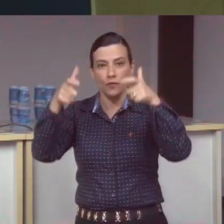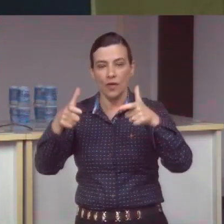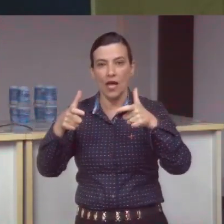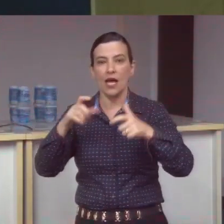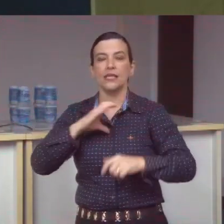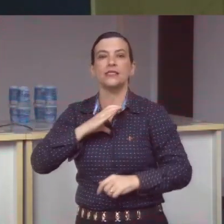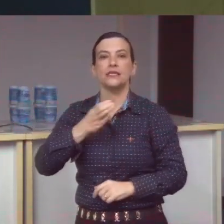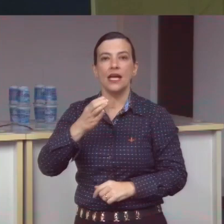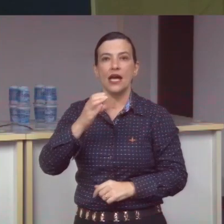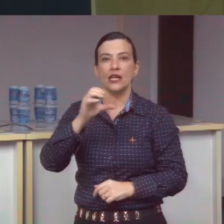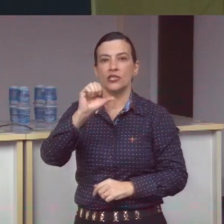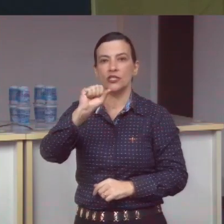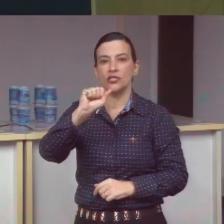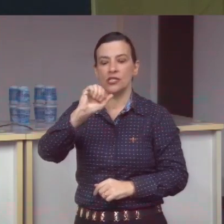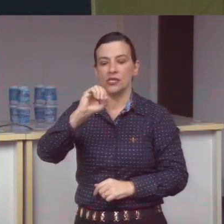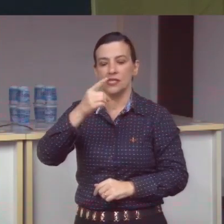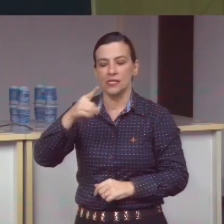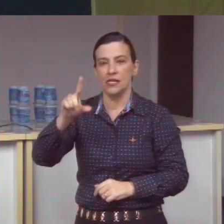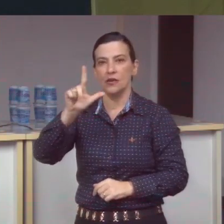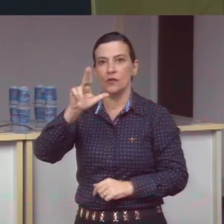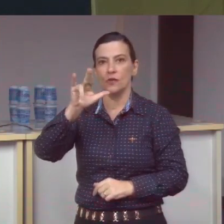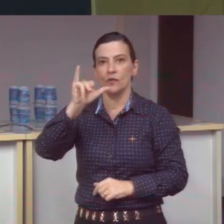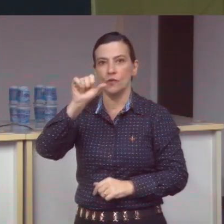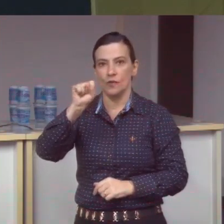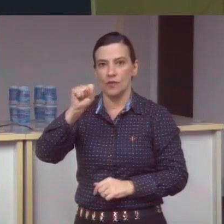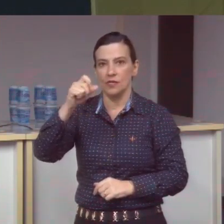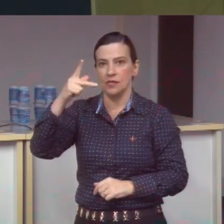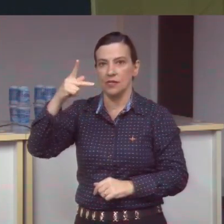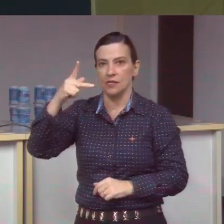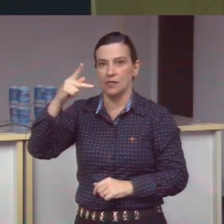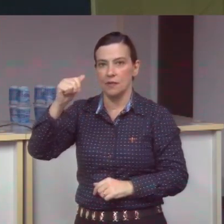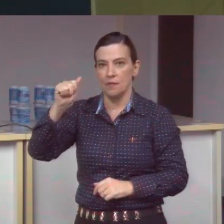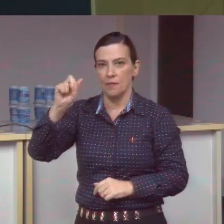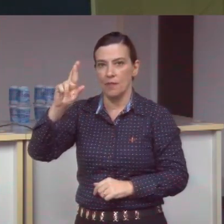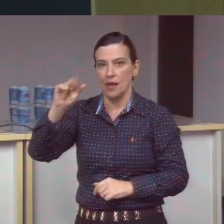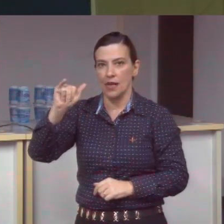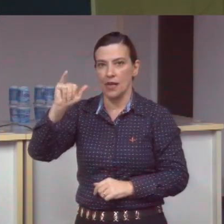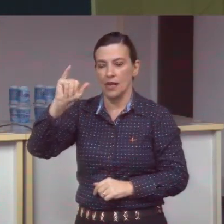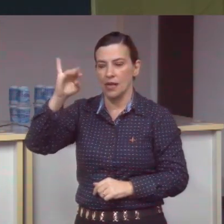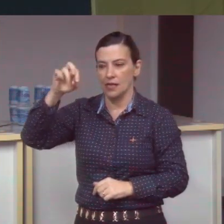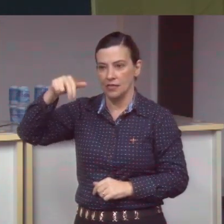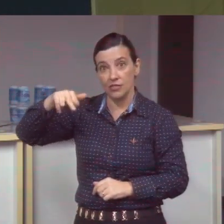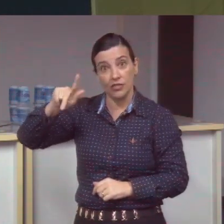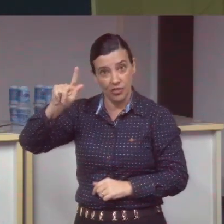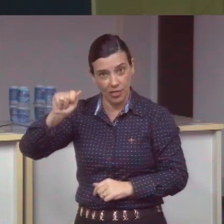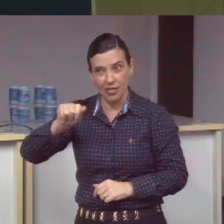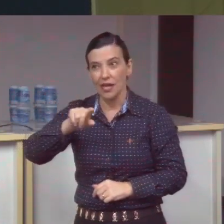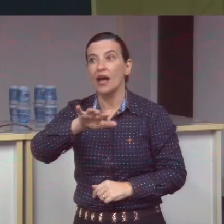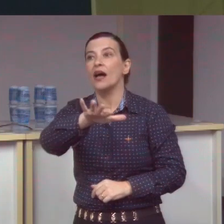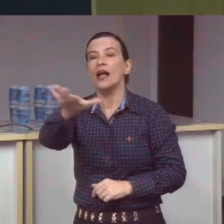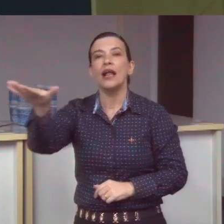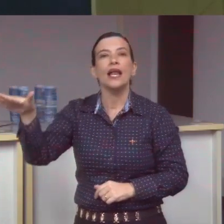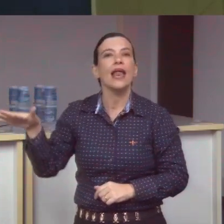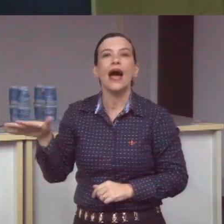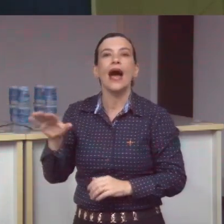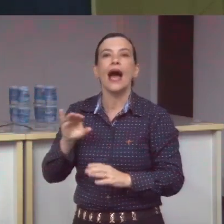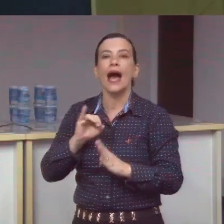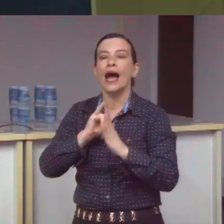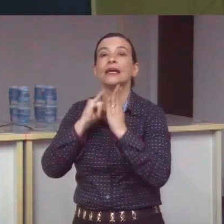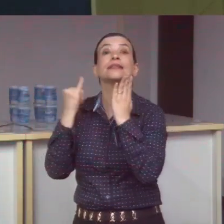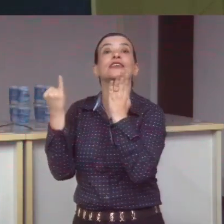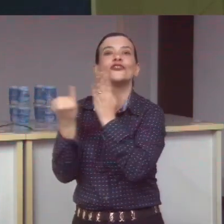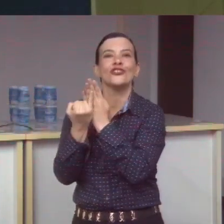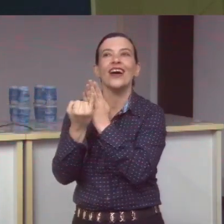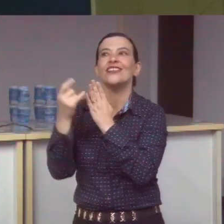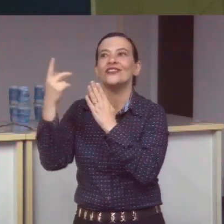uma grande fonte de renda, razão de ser do ponto de vista econômico, até de identidade da cidade, era o